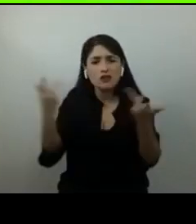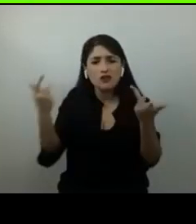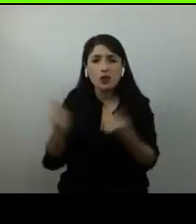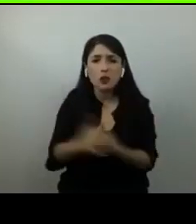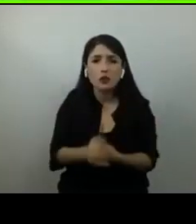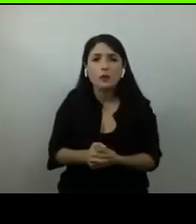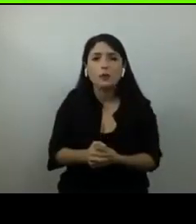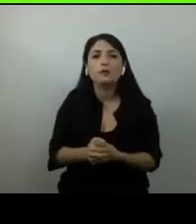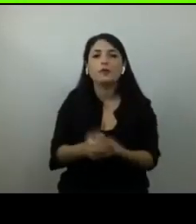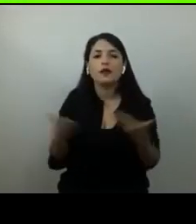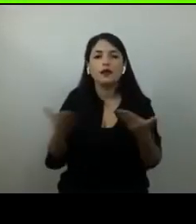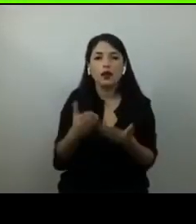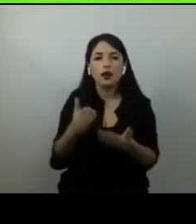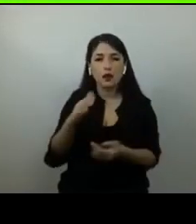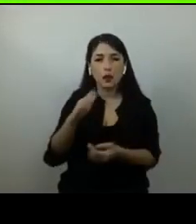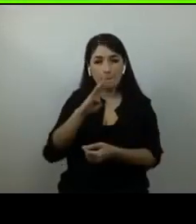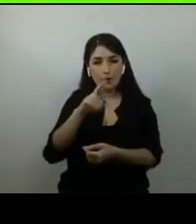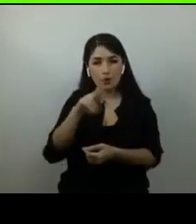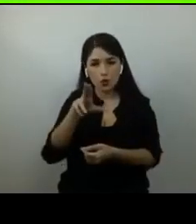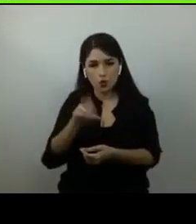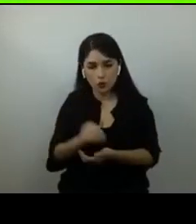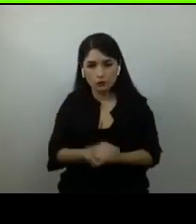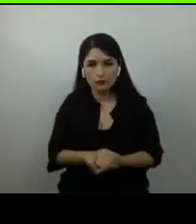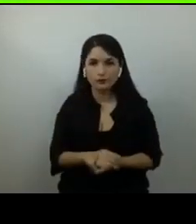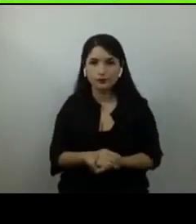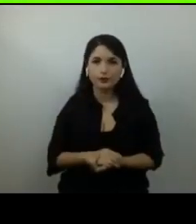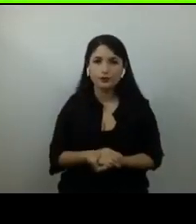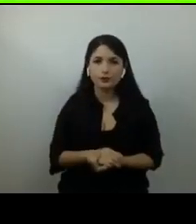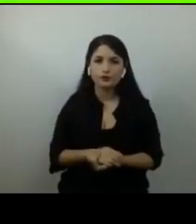vai fazer uma pergunta para vocês.